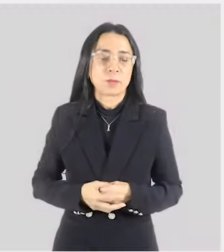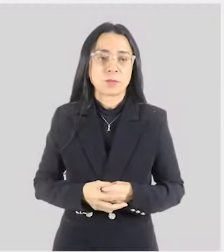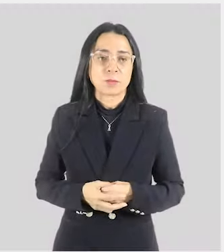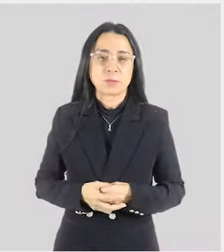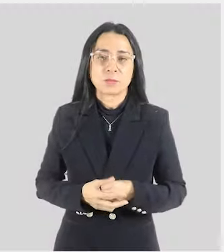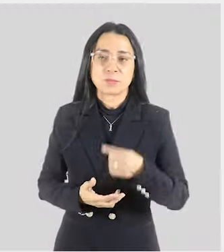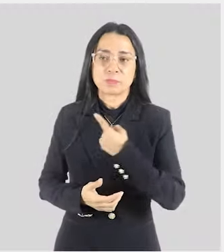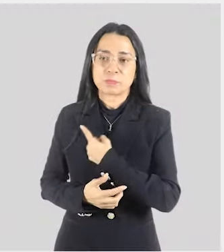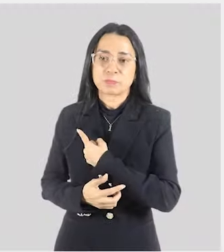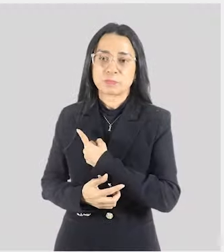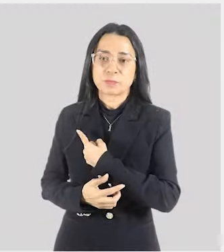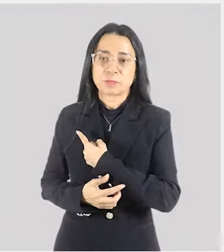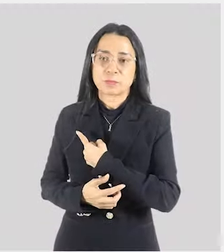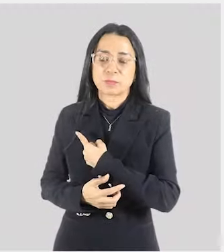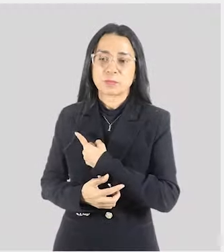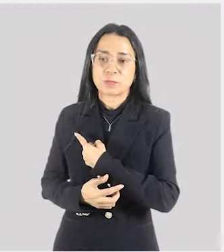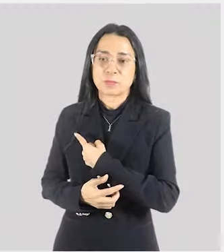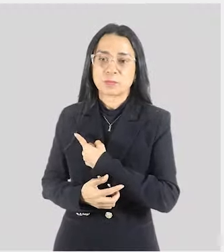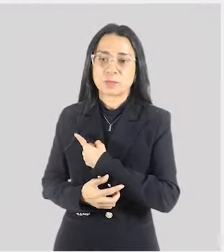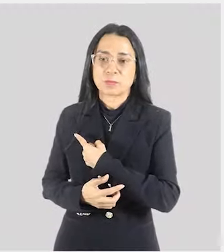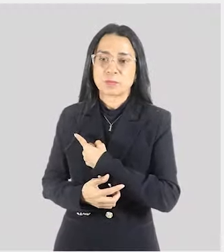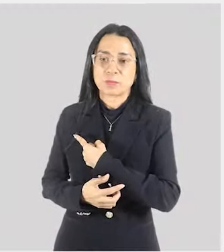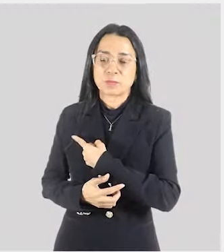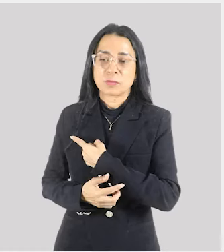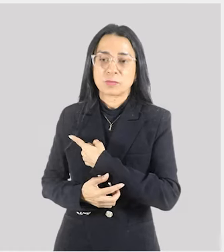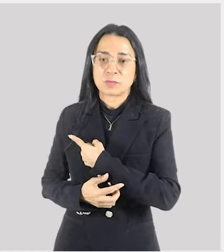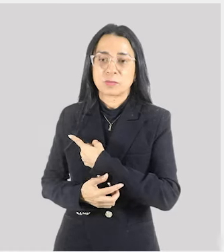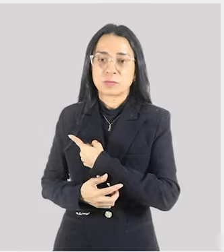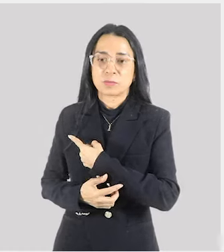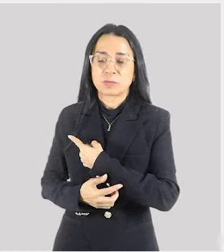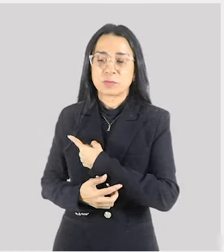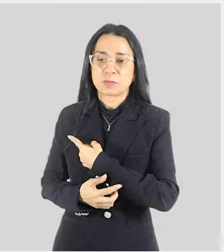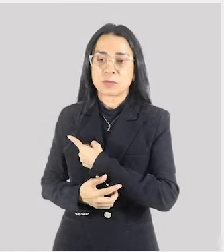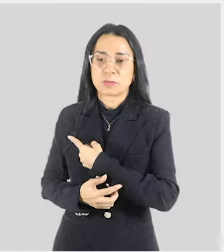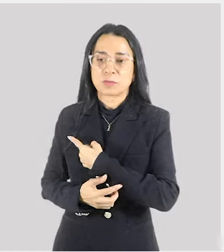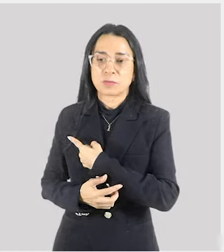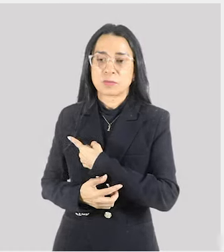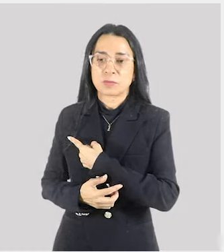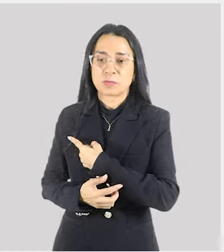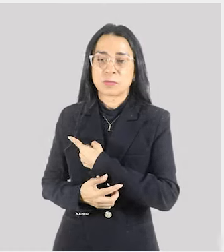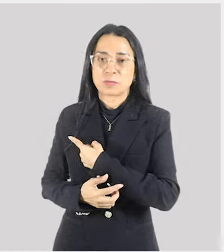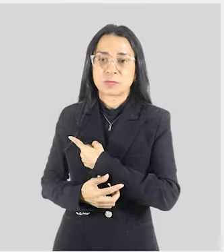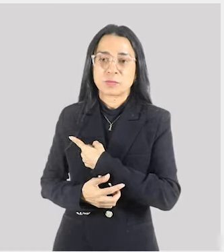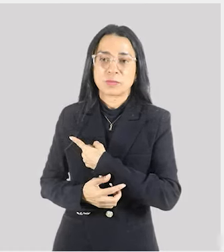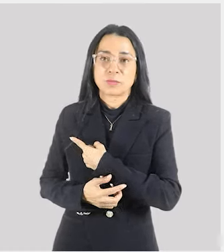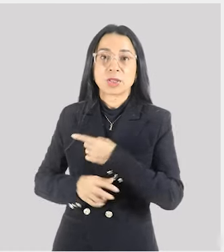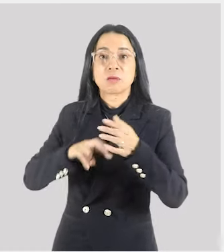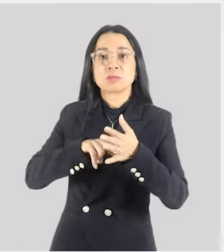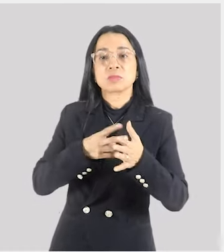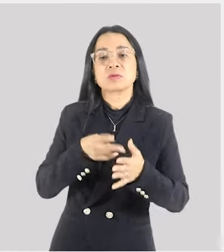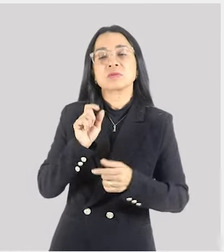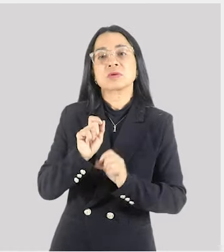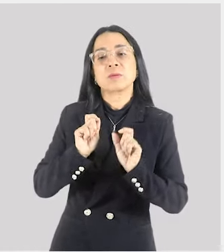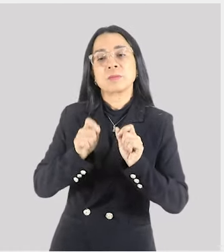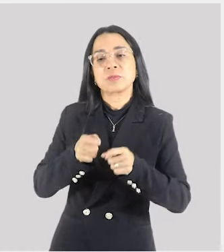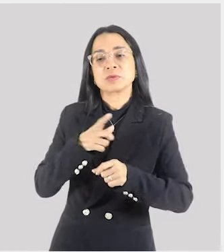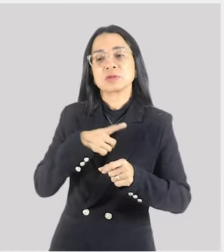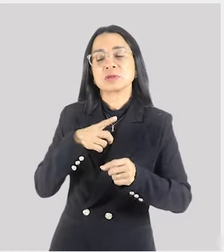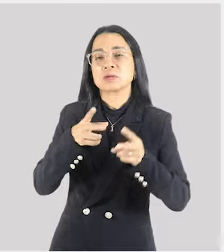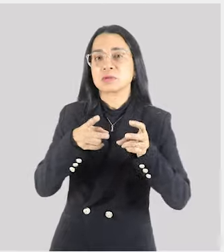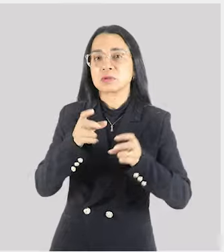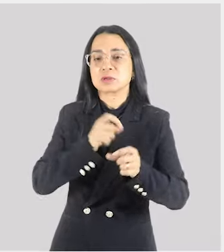vitaliciedade é específica das carreiras da magistratura do ministério público e do Tribunal de Contas nesse sentido é possível adquirir